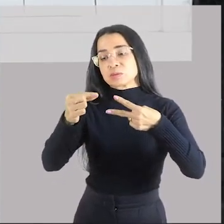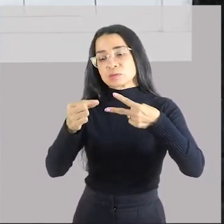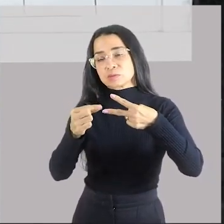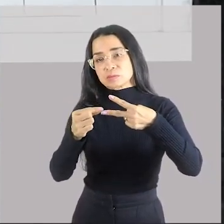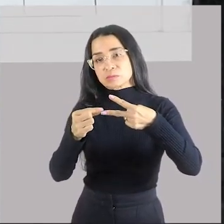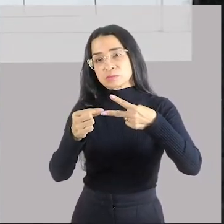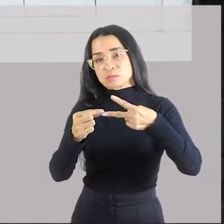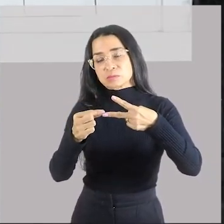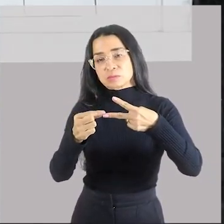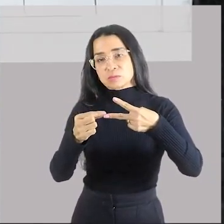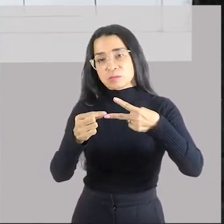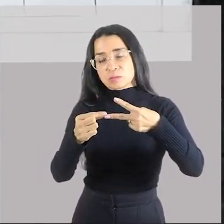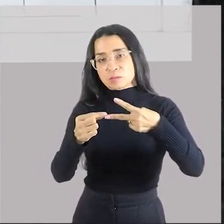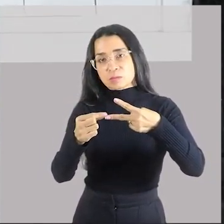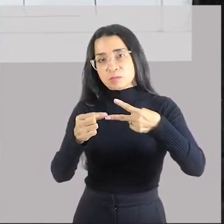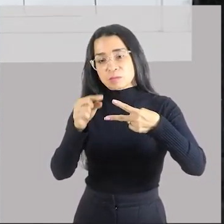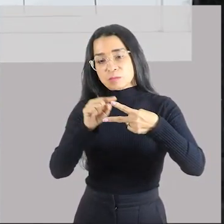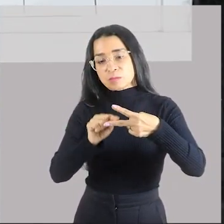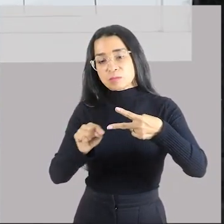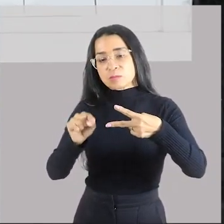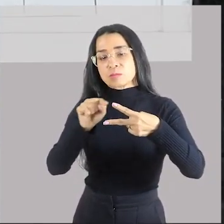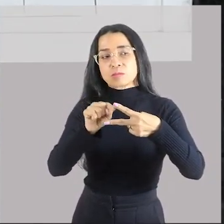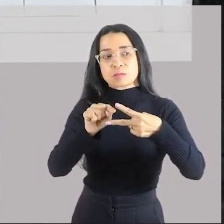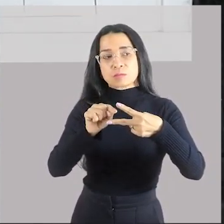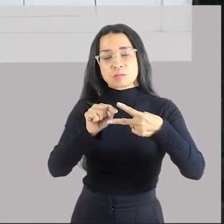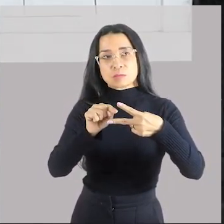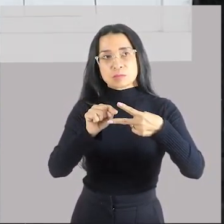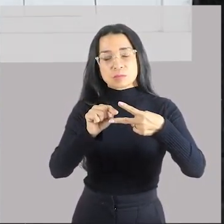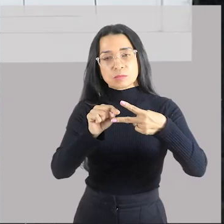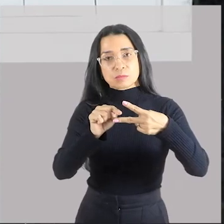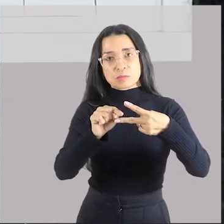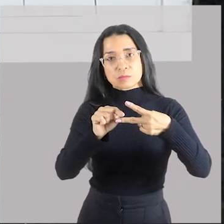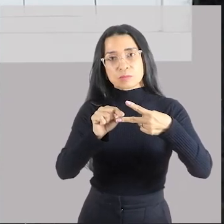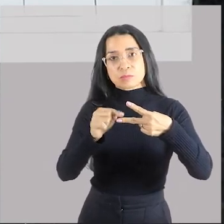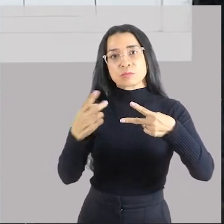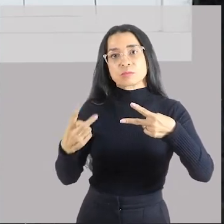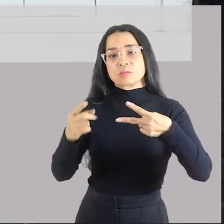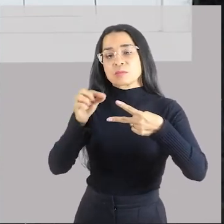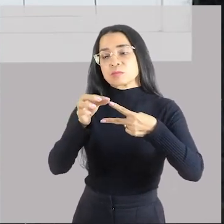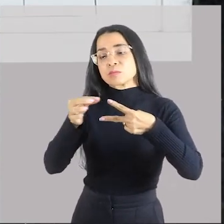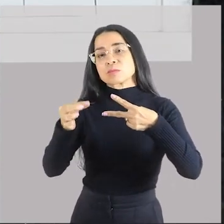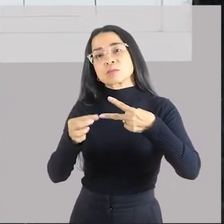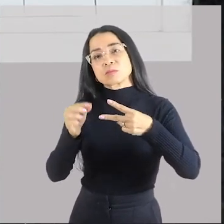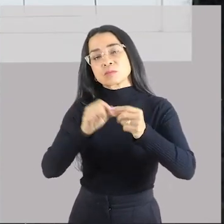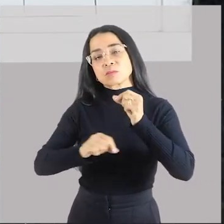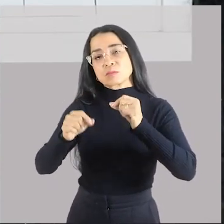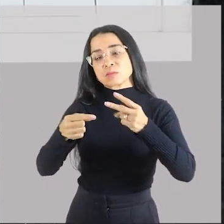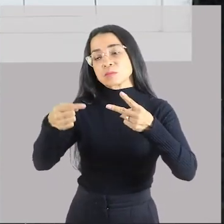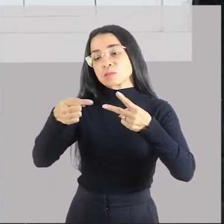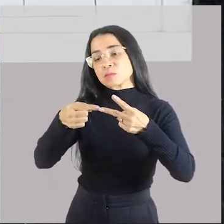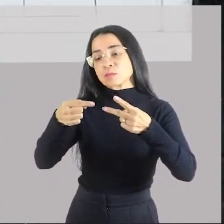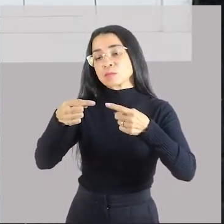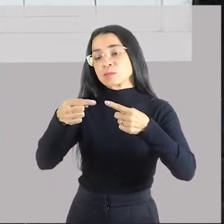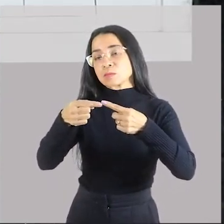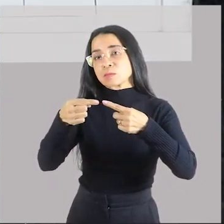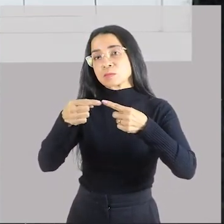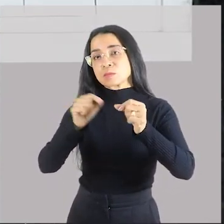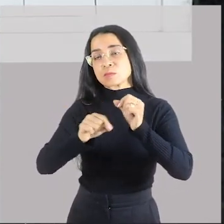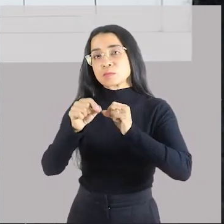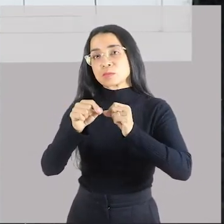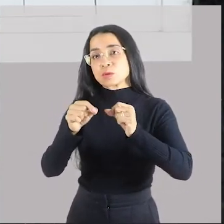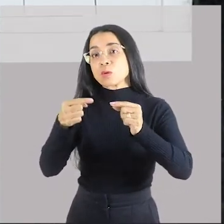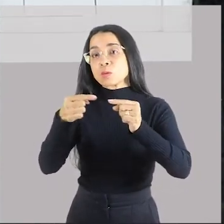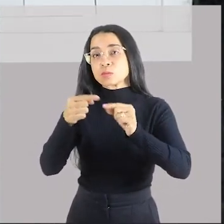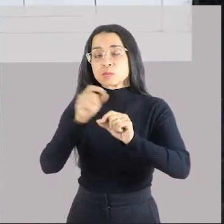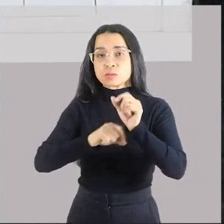Ele fica na parte interior da circunferência e os seus vértices coincidem com os pontos da circunferência. Tá?